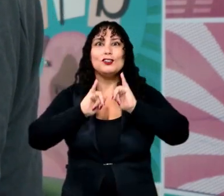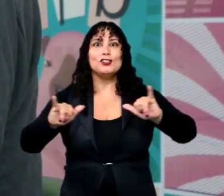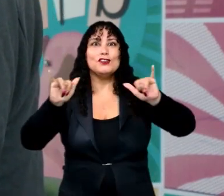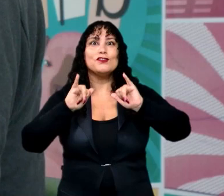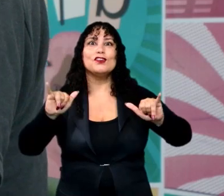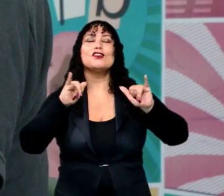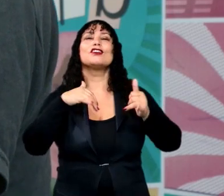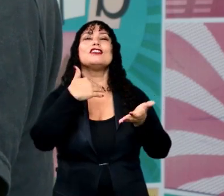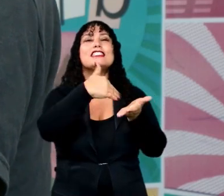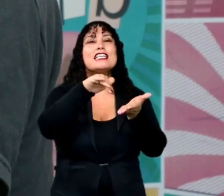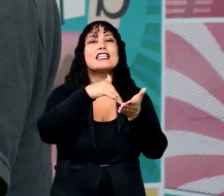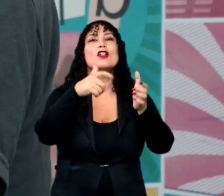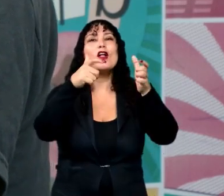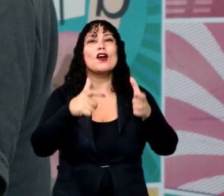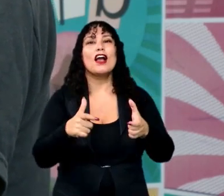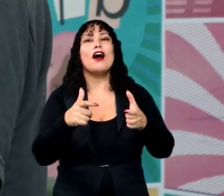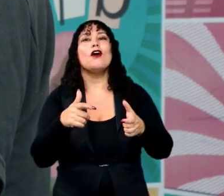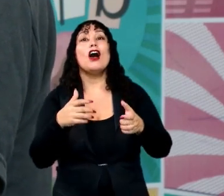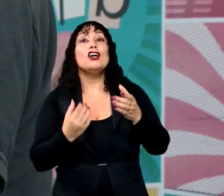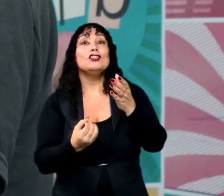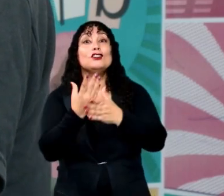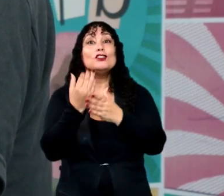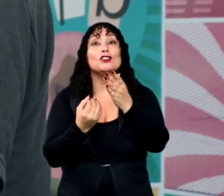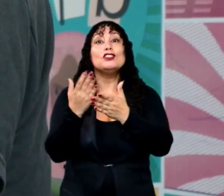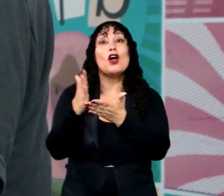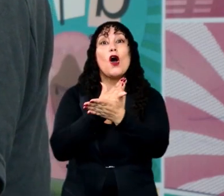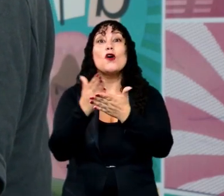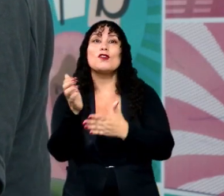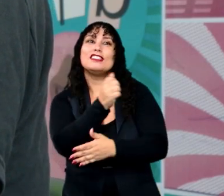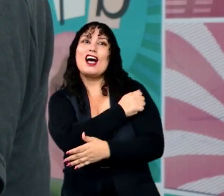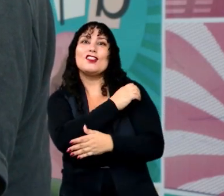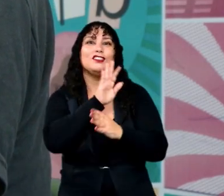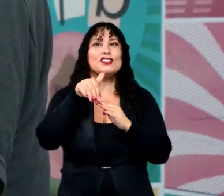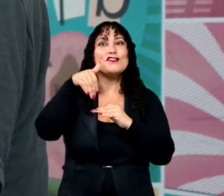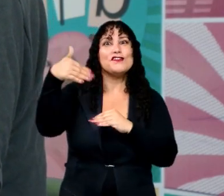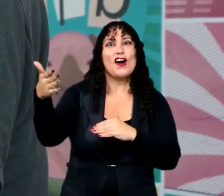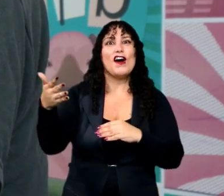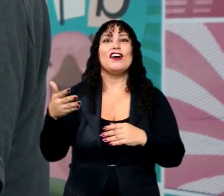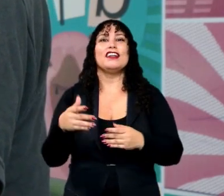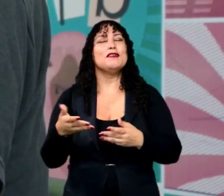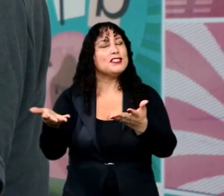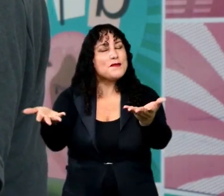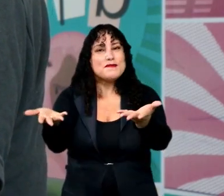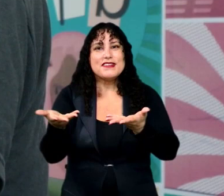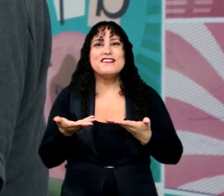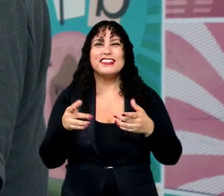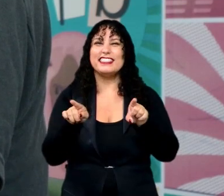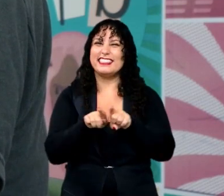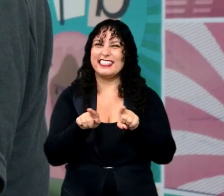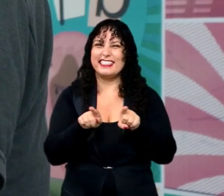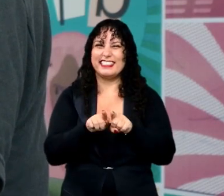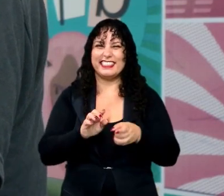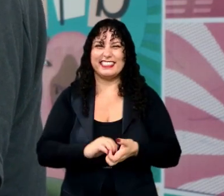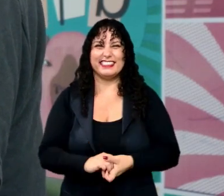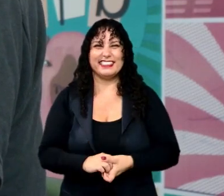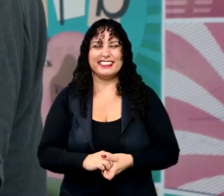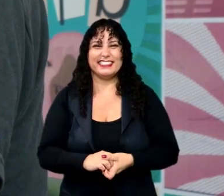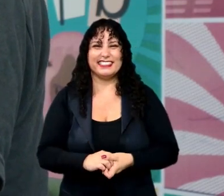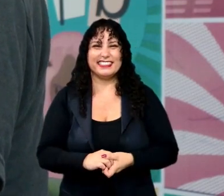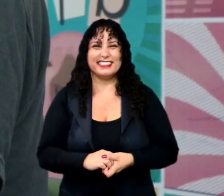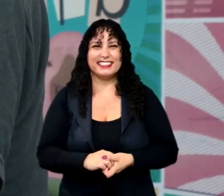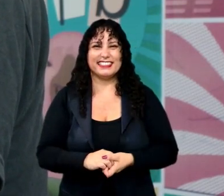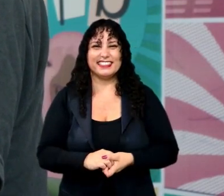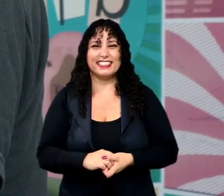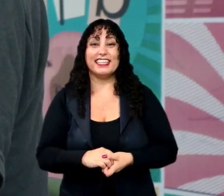escritórios locais então aparecem alguns jovens externos também são todos bem-vindos eh nós tivemos eh